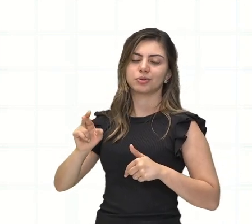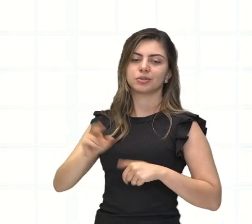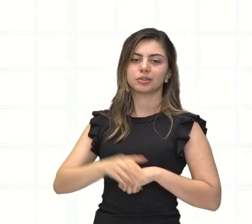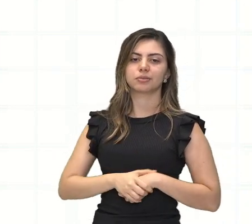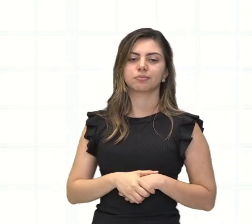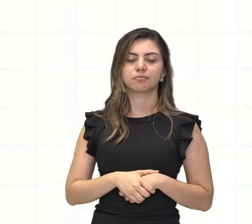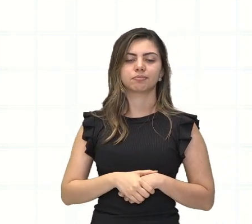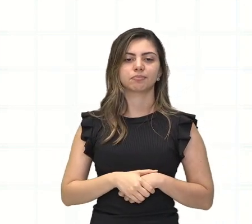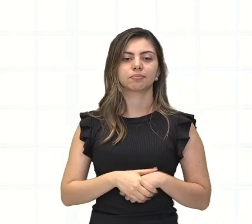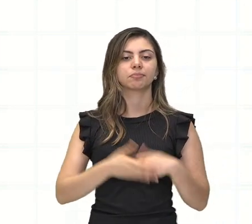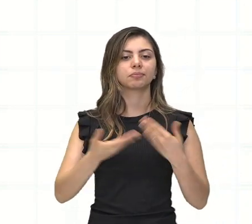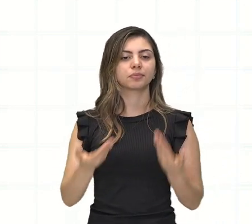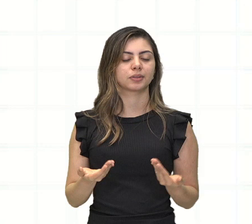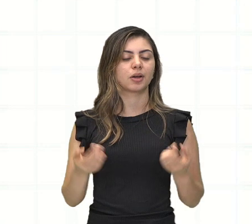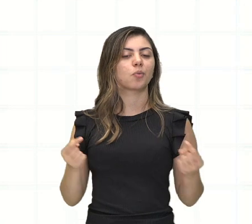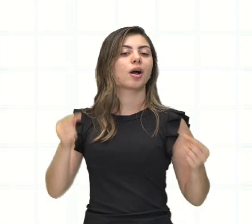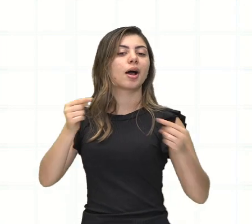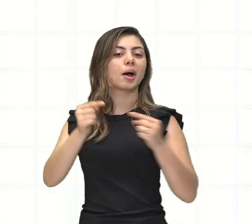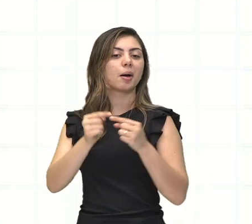Então,